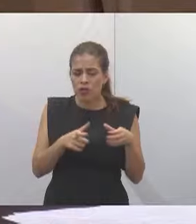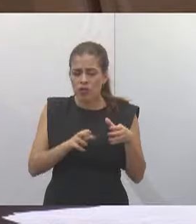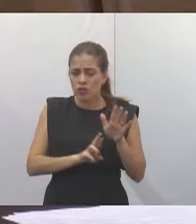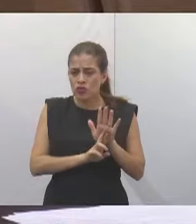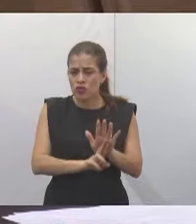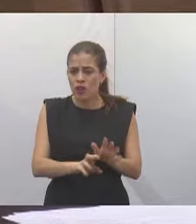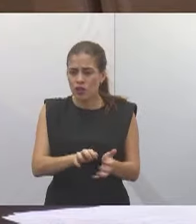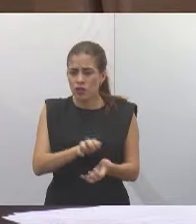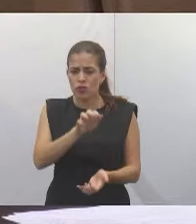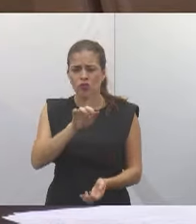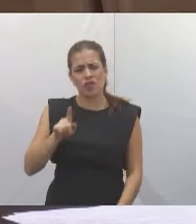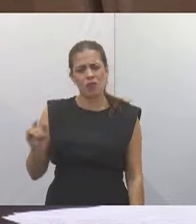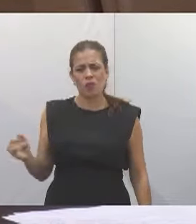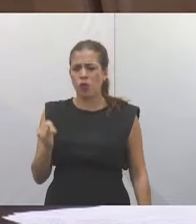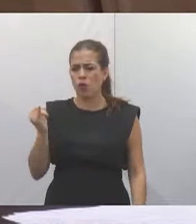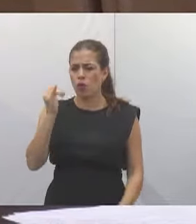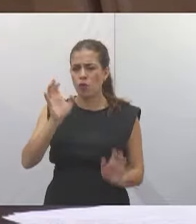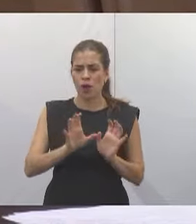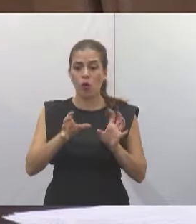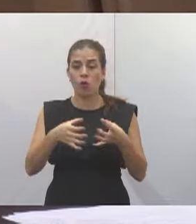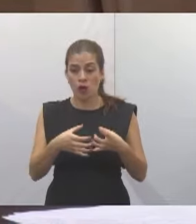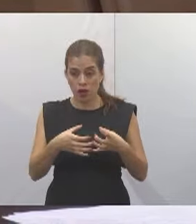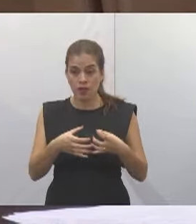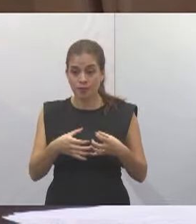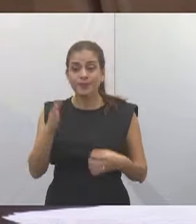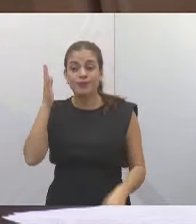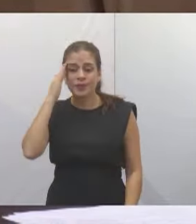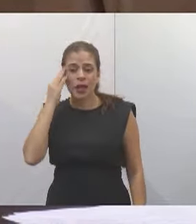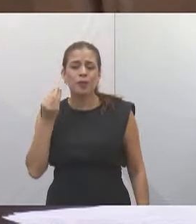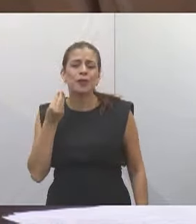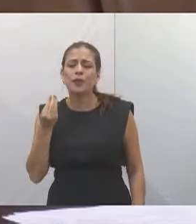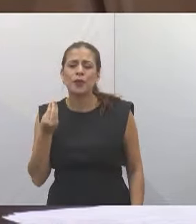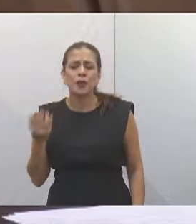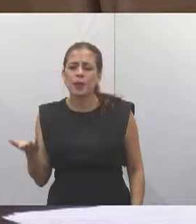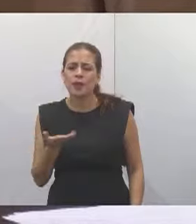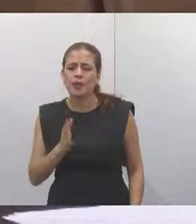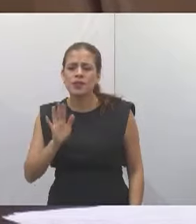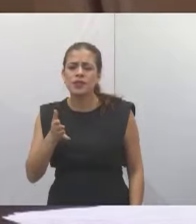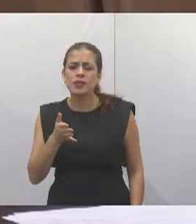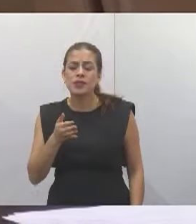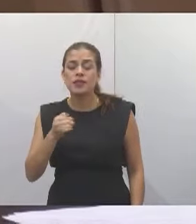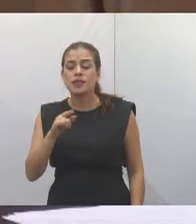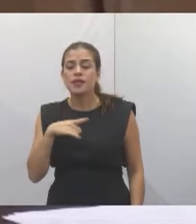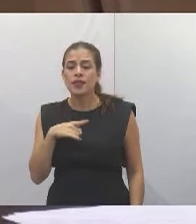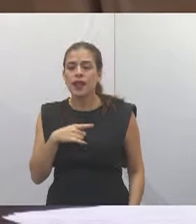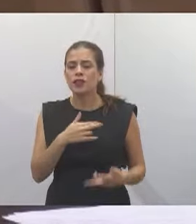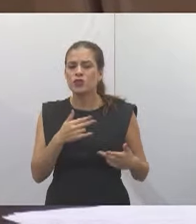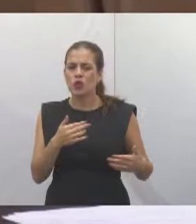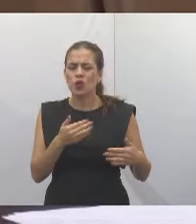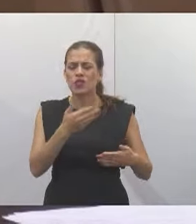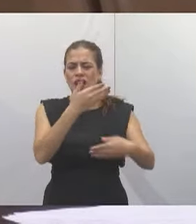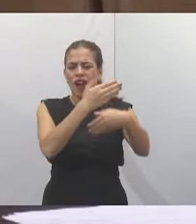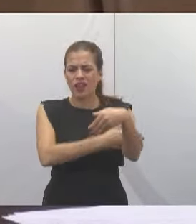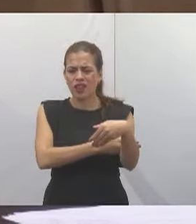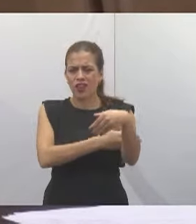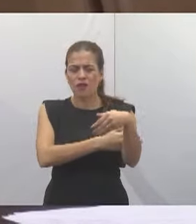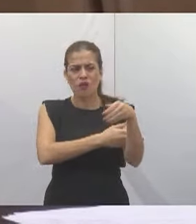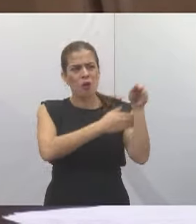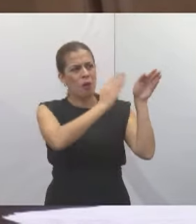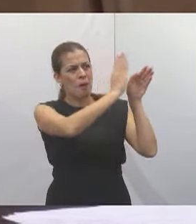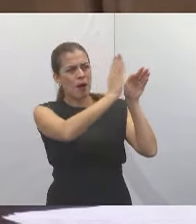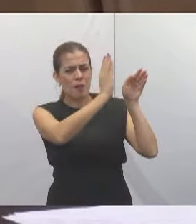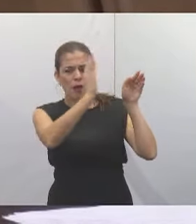É muito importante isso para a comunidade. Você sabe como é que está esse andamento, já tiraram, essas coisas continuam lá ainda. Tem uns arquivos, tem umas prateleiras,